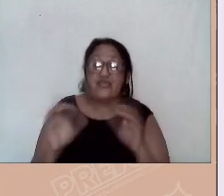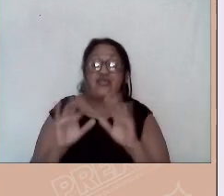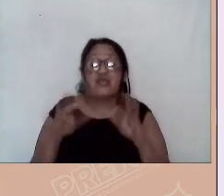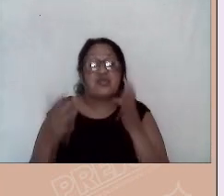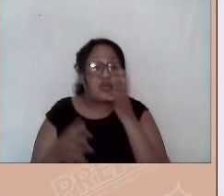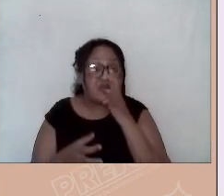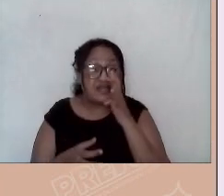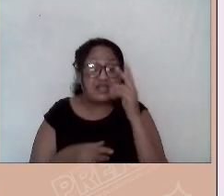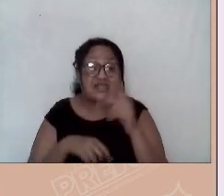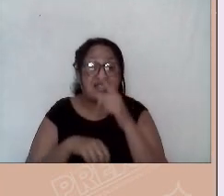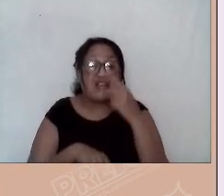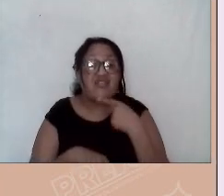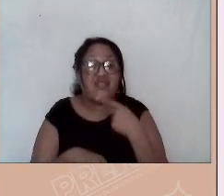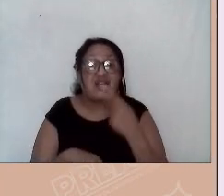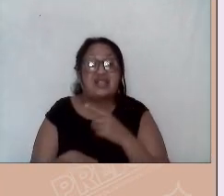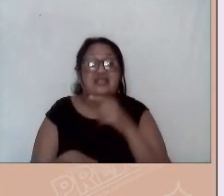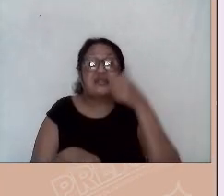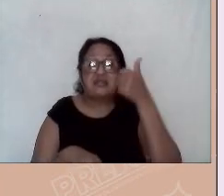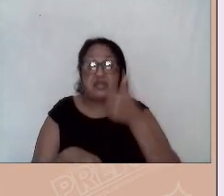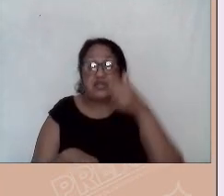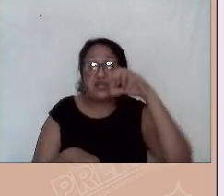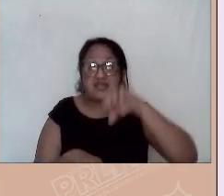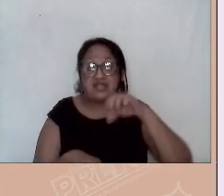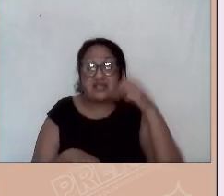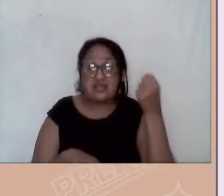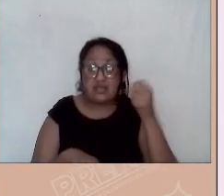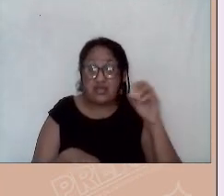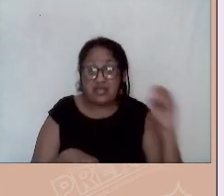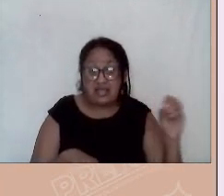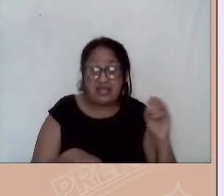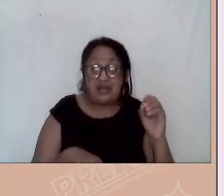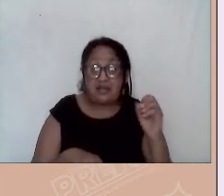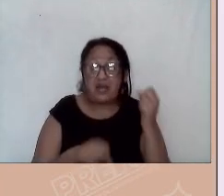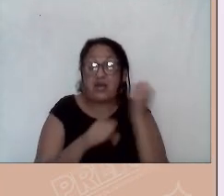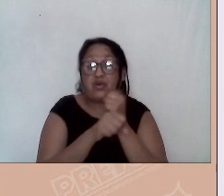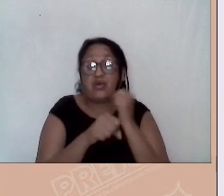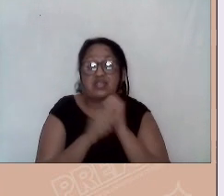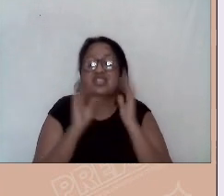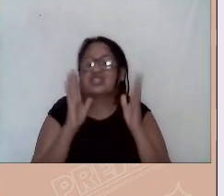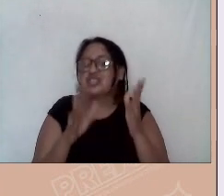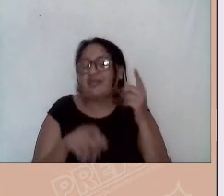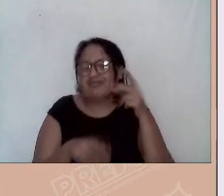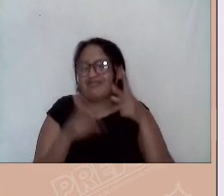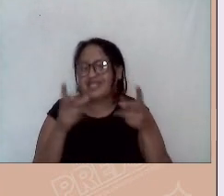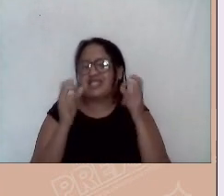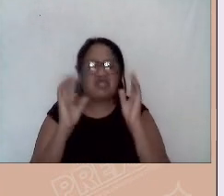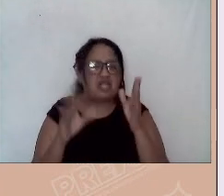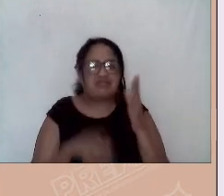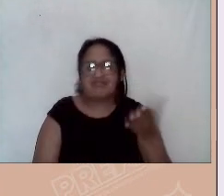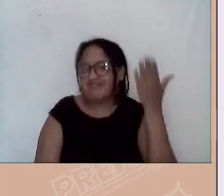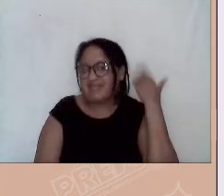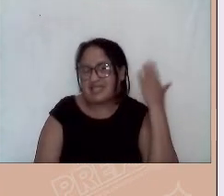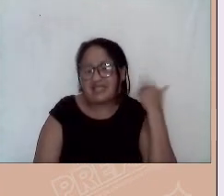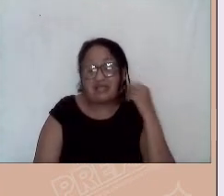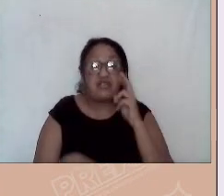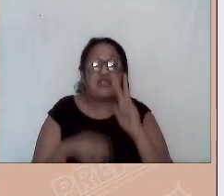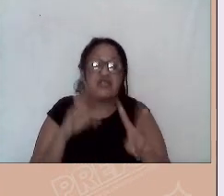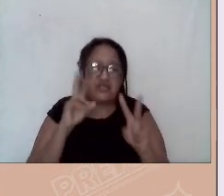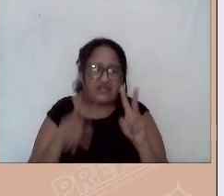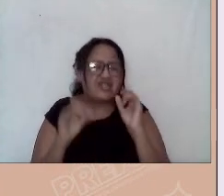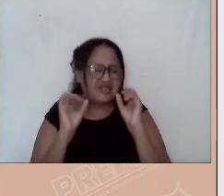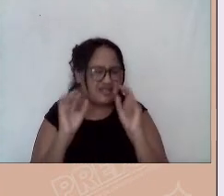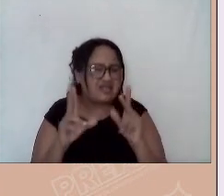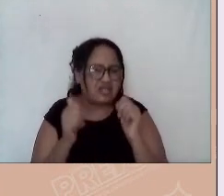falando aqui de 1980 então pelo ano gente a gente já percebe opa já passou então provavelmente é passado mas vamos ver se é isso mesmo